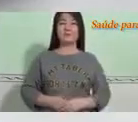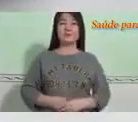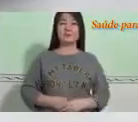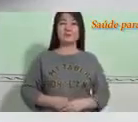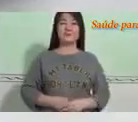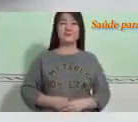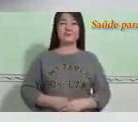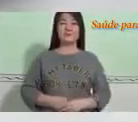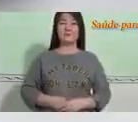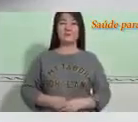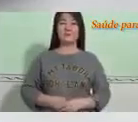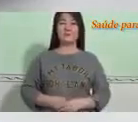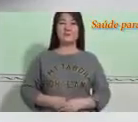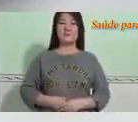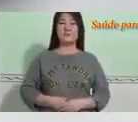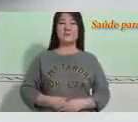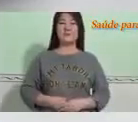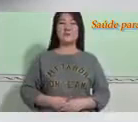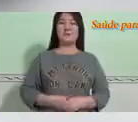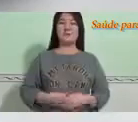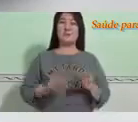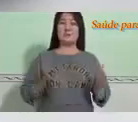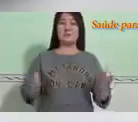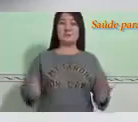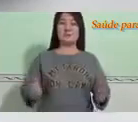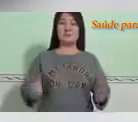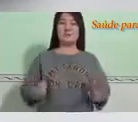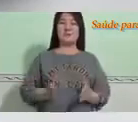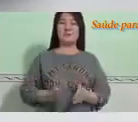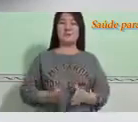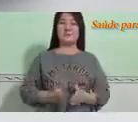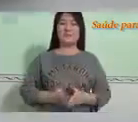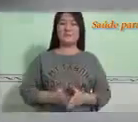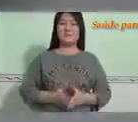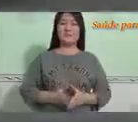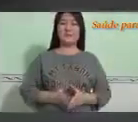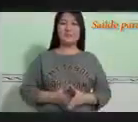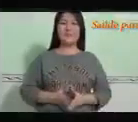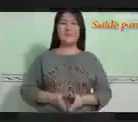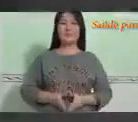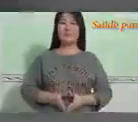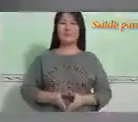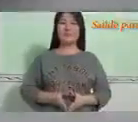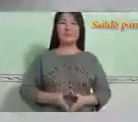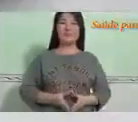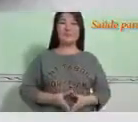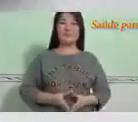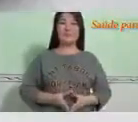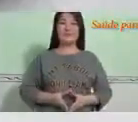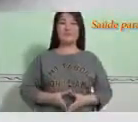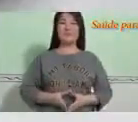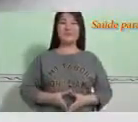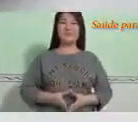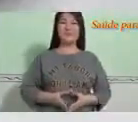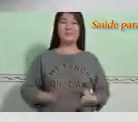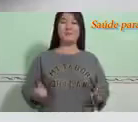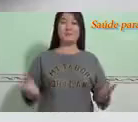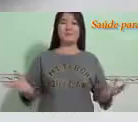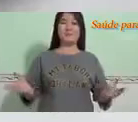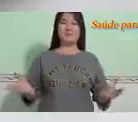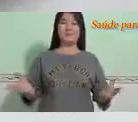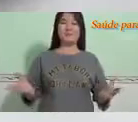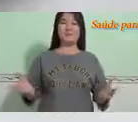odeia véu lvr ssa ros7 miliários ponto dois.do rn